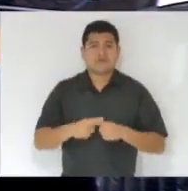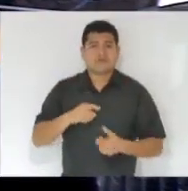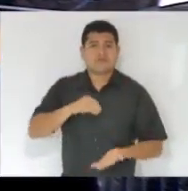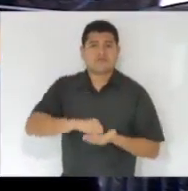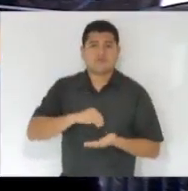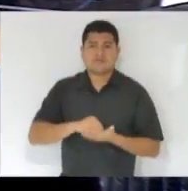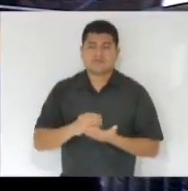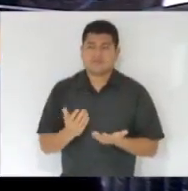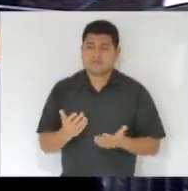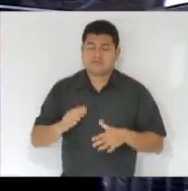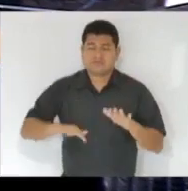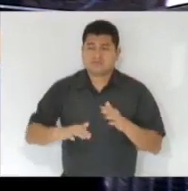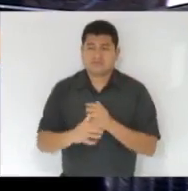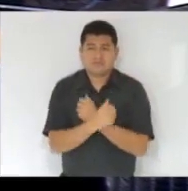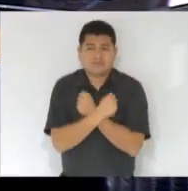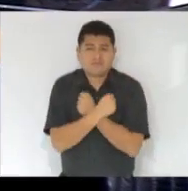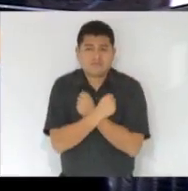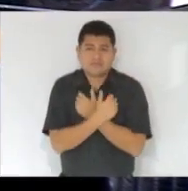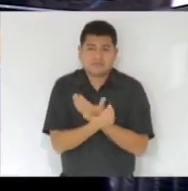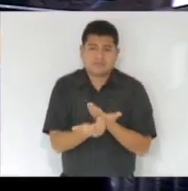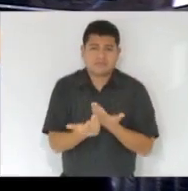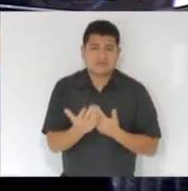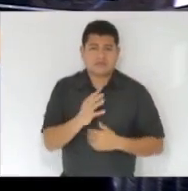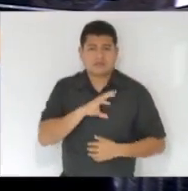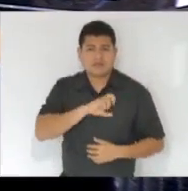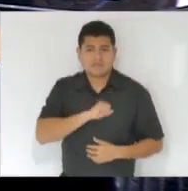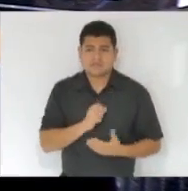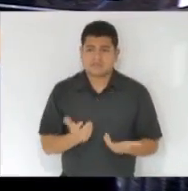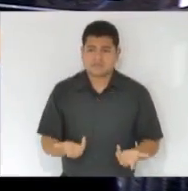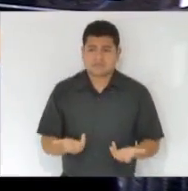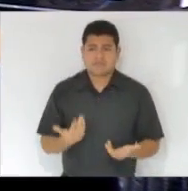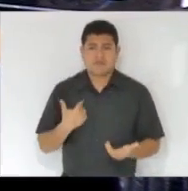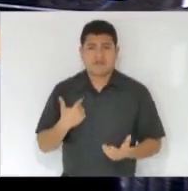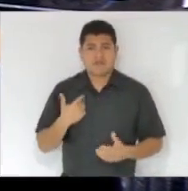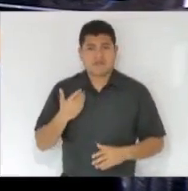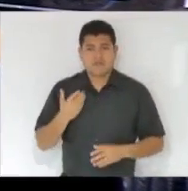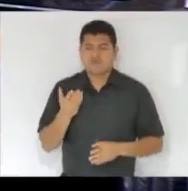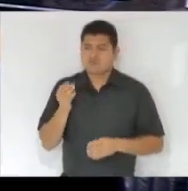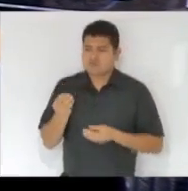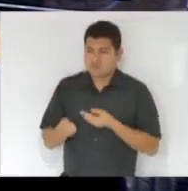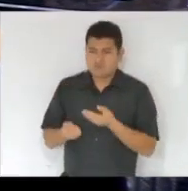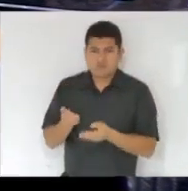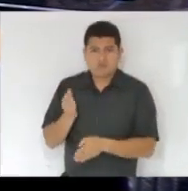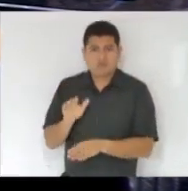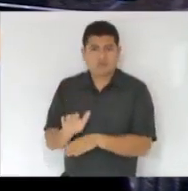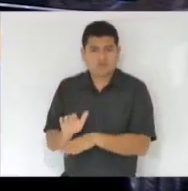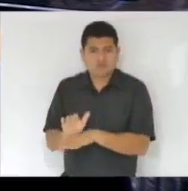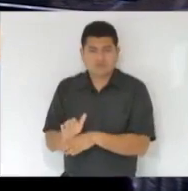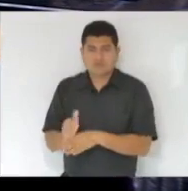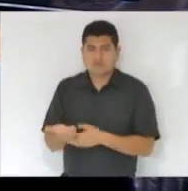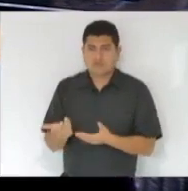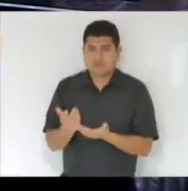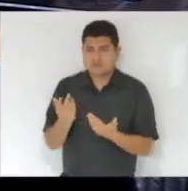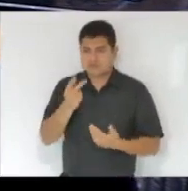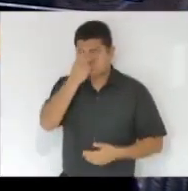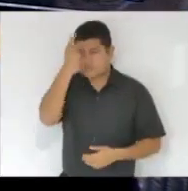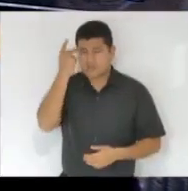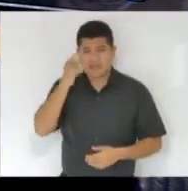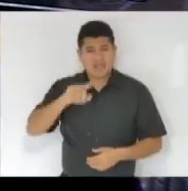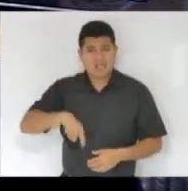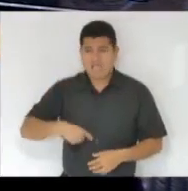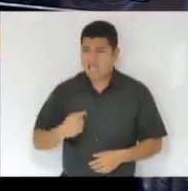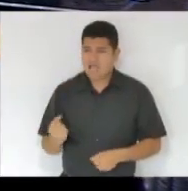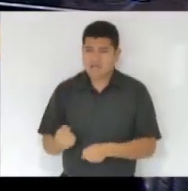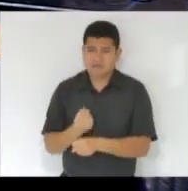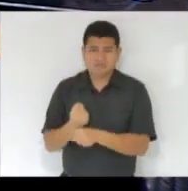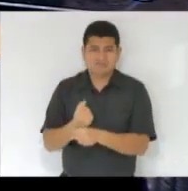abraço. Então, o cuidar das pessoas é a maior obra que um prefeito pode fazer. Então, por isso, eu queria parabenizá-lo pelos